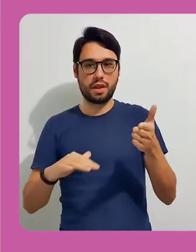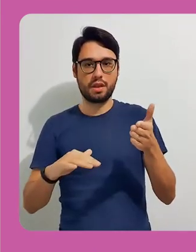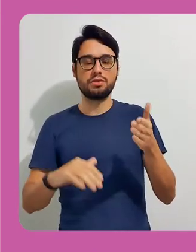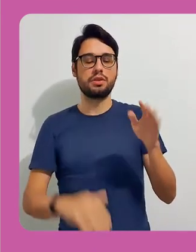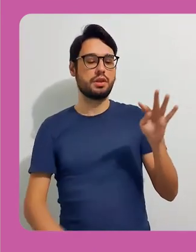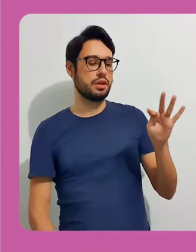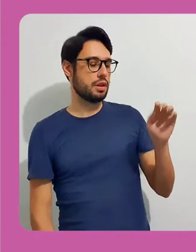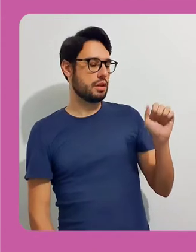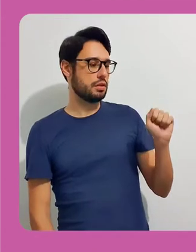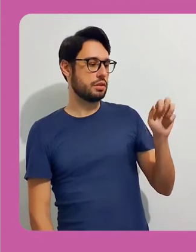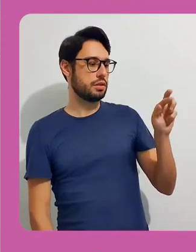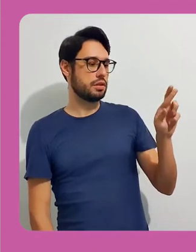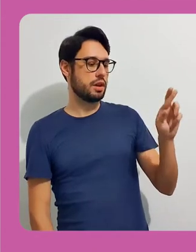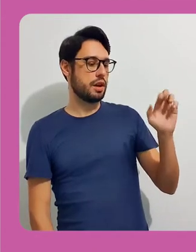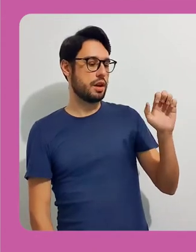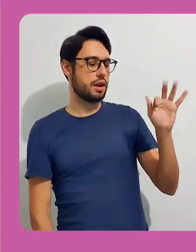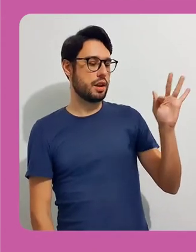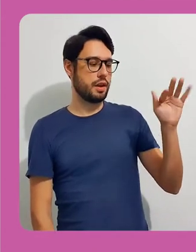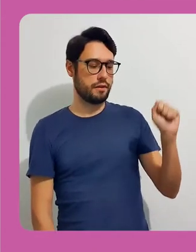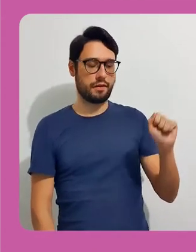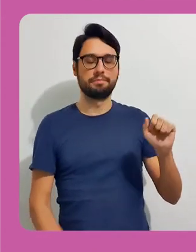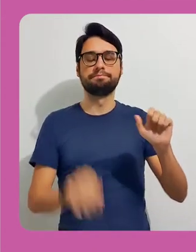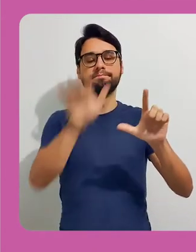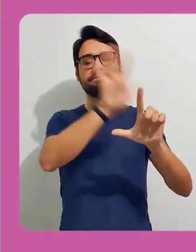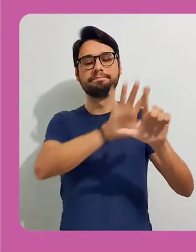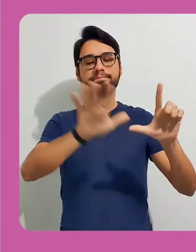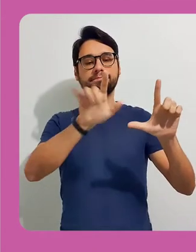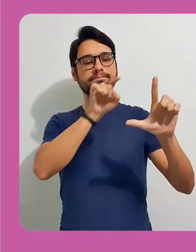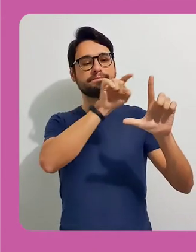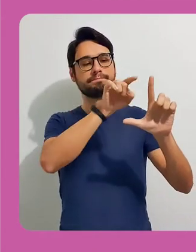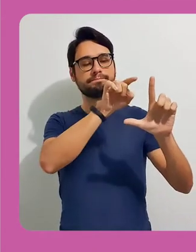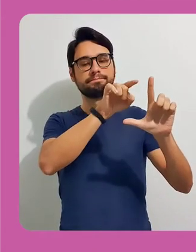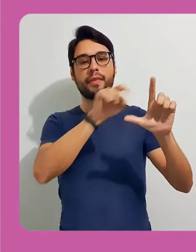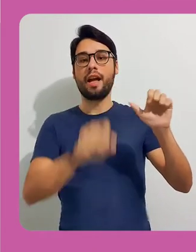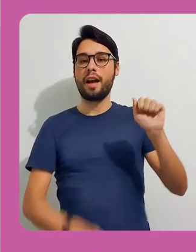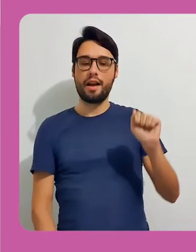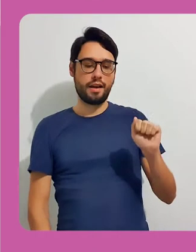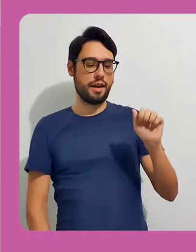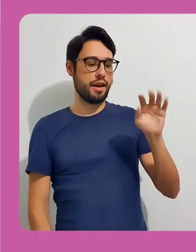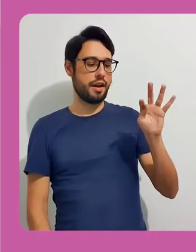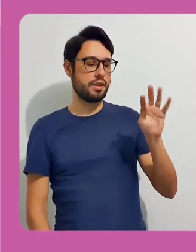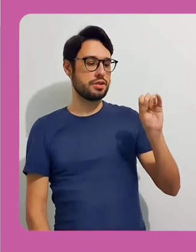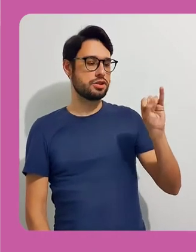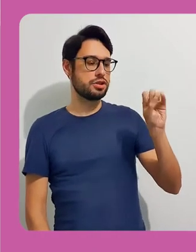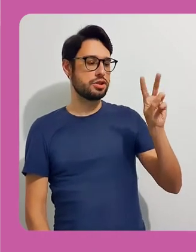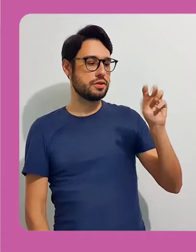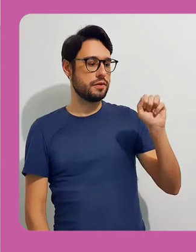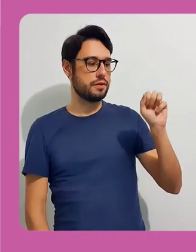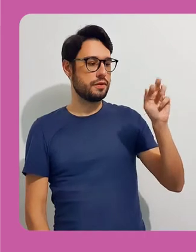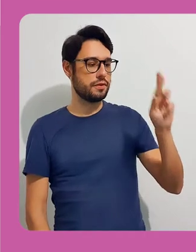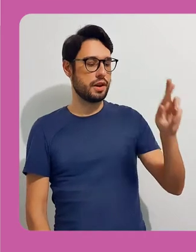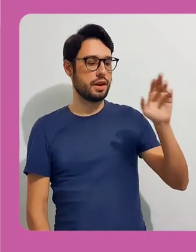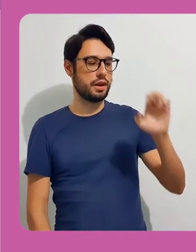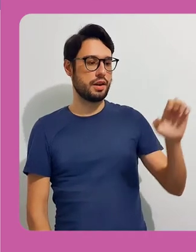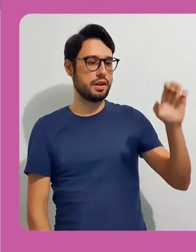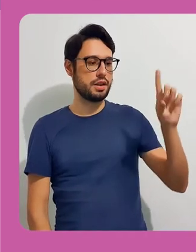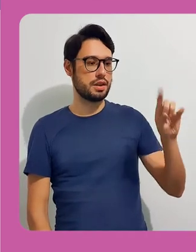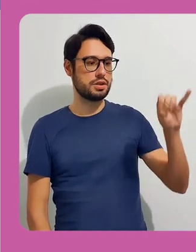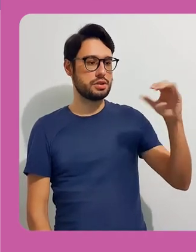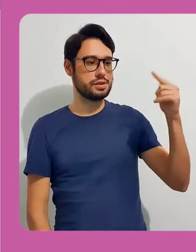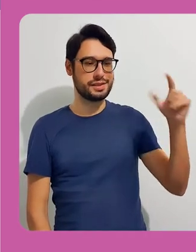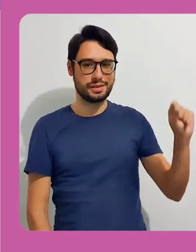essa lembrando que a gente precisa tar no modo edição então ativei o modo edição ou incluir aqui uma